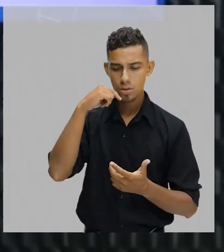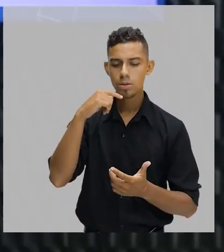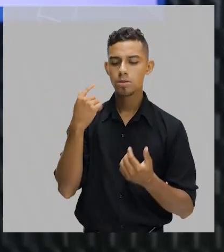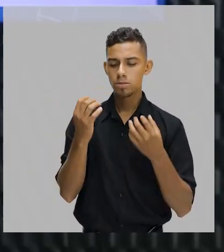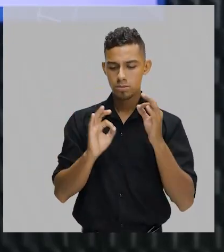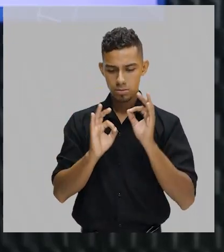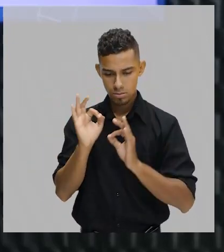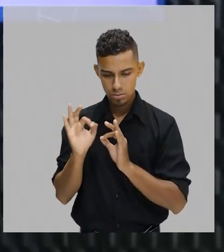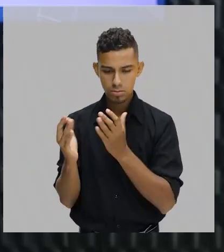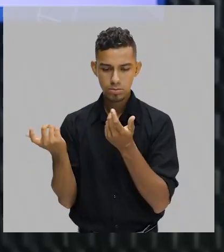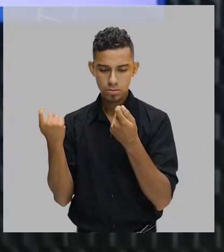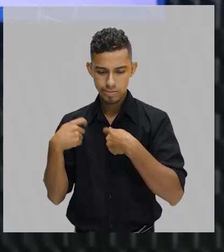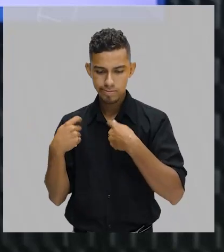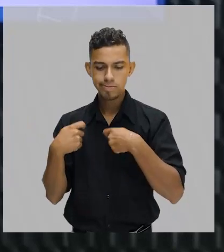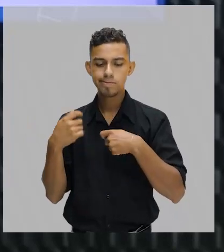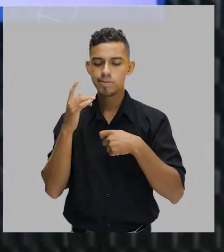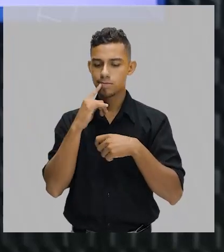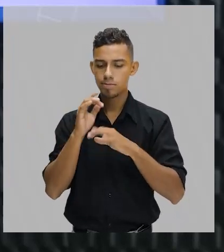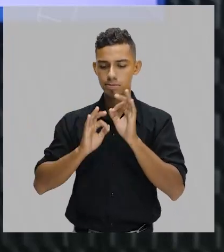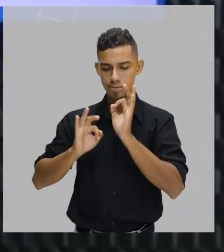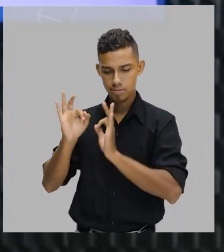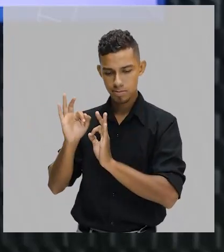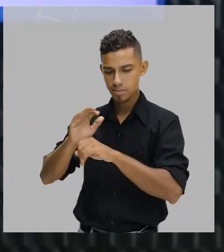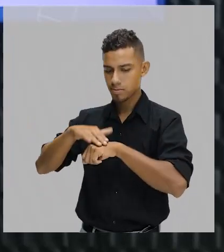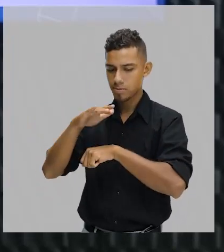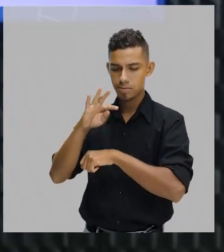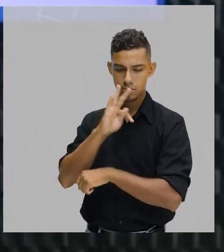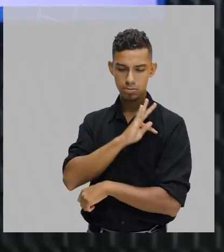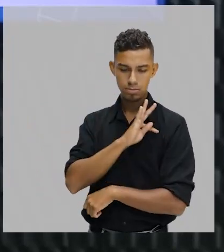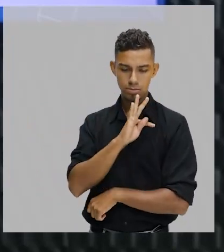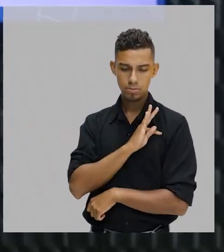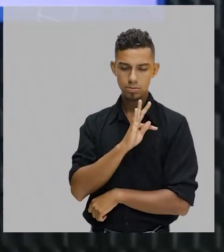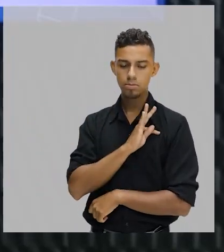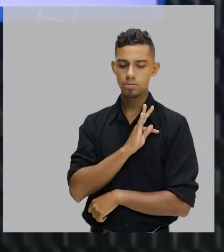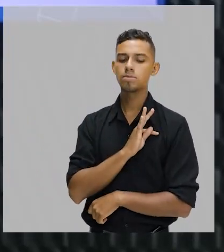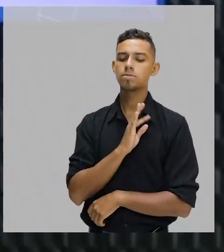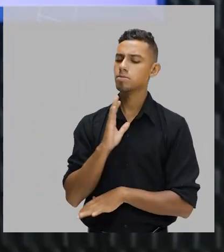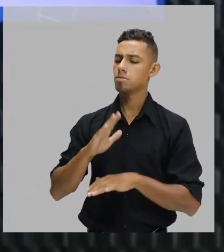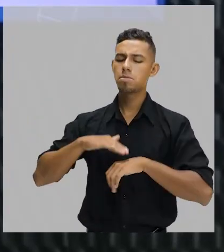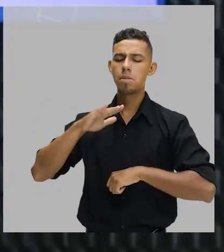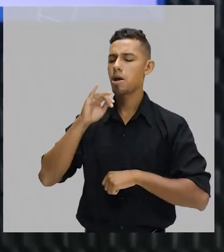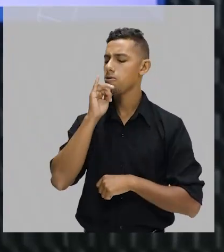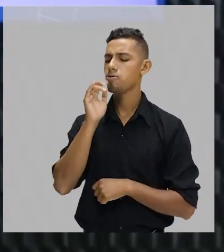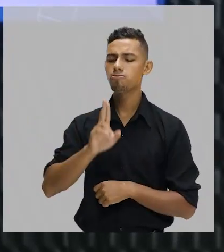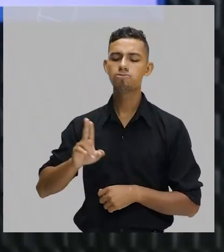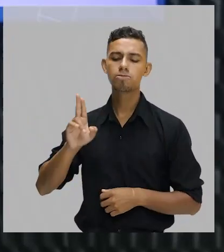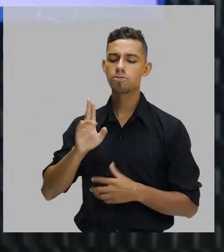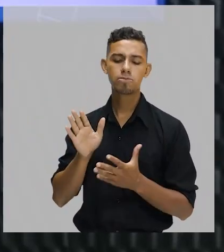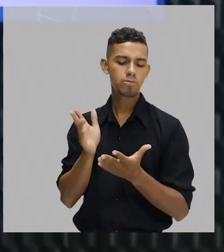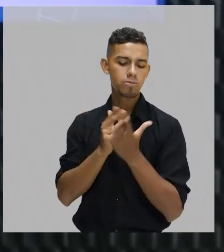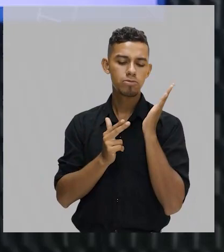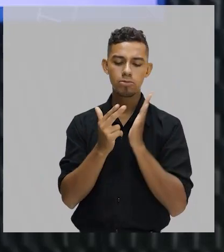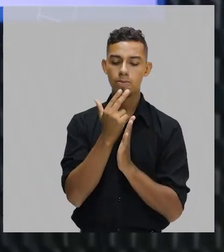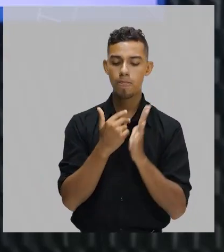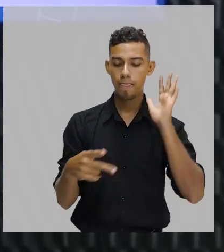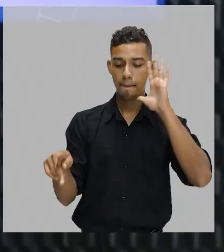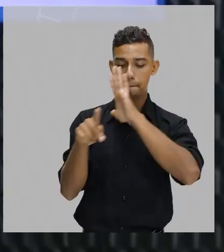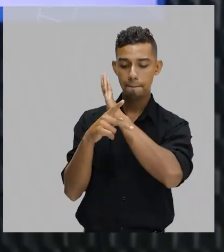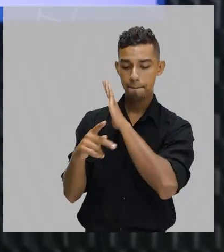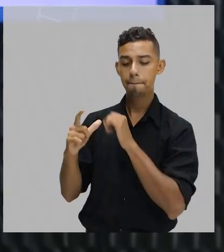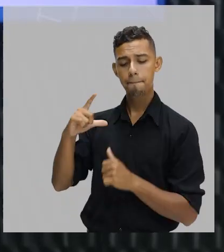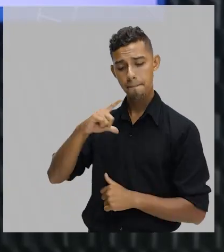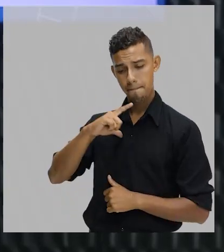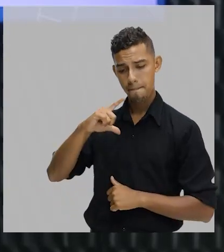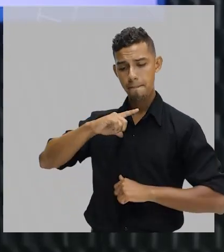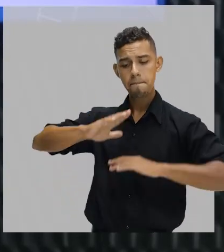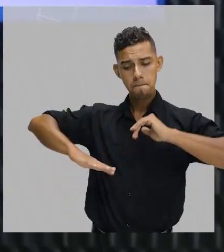é um dos mecanismos, uma das técnicas, um dos materiais mais utilizados para o desenho em si. Tanto é que existem